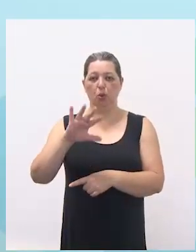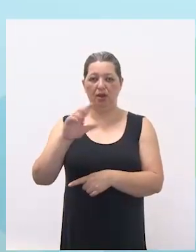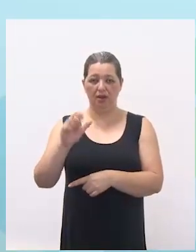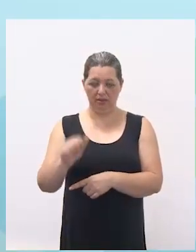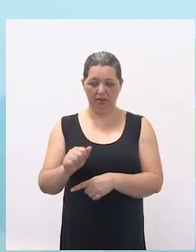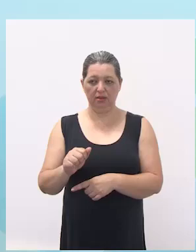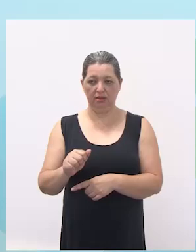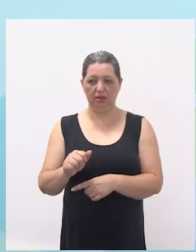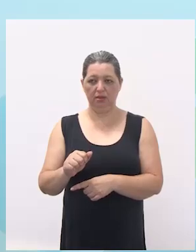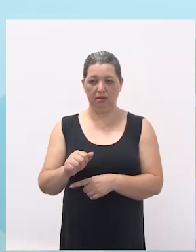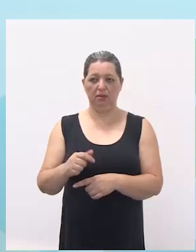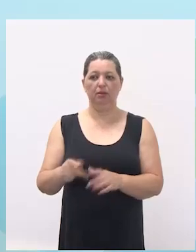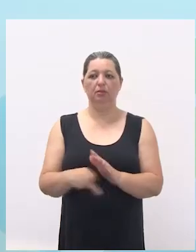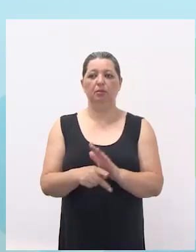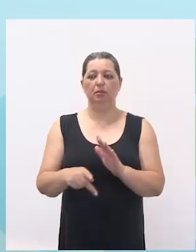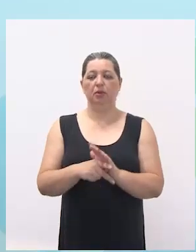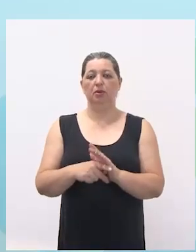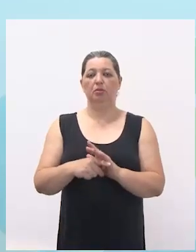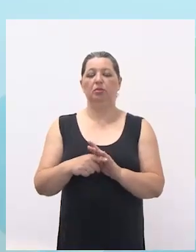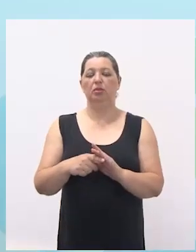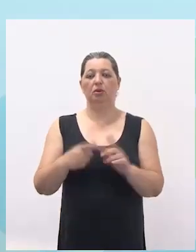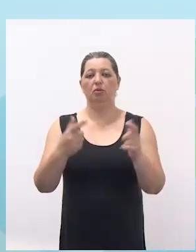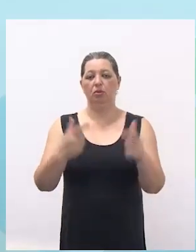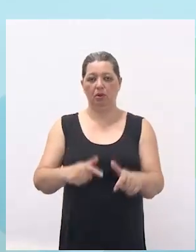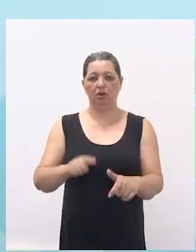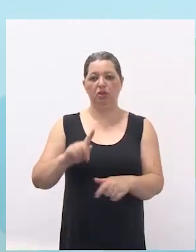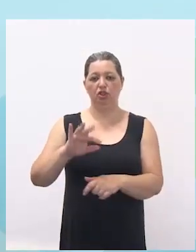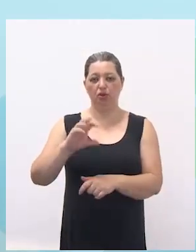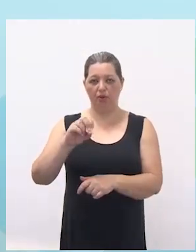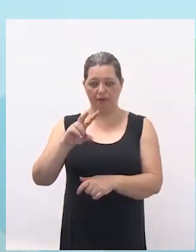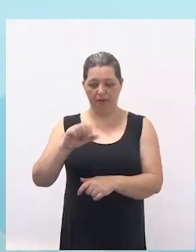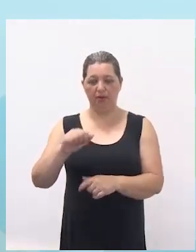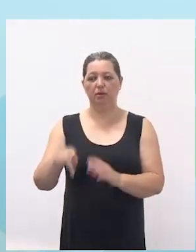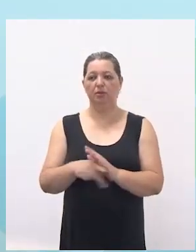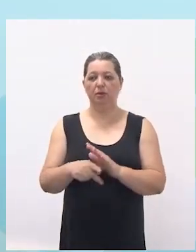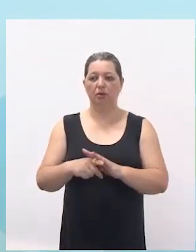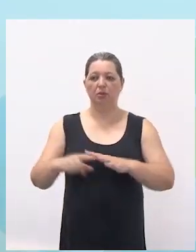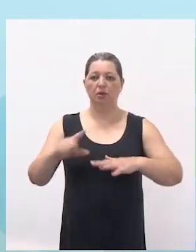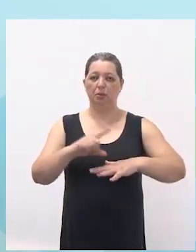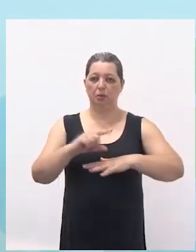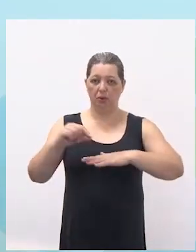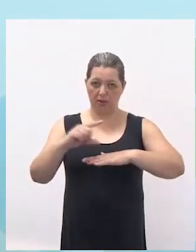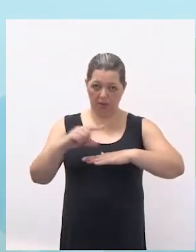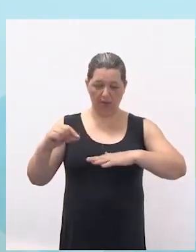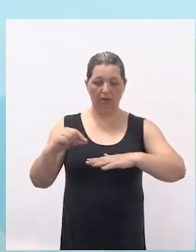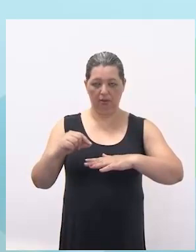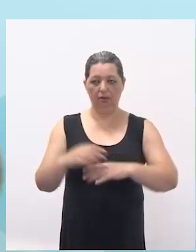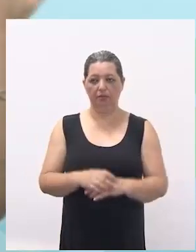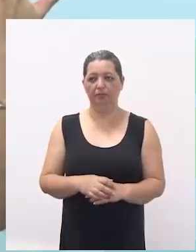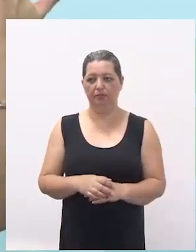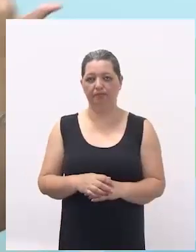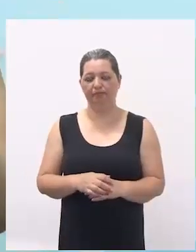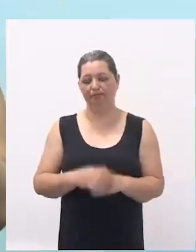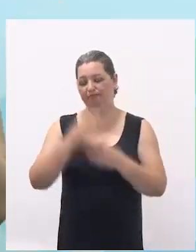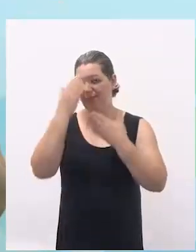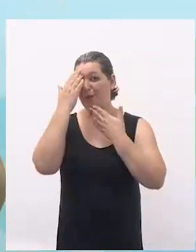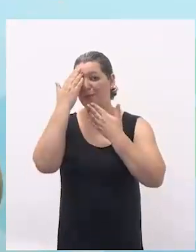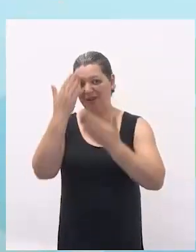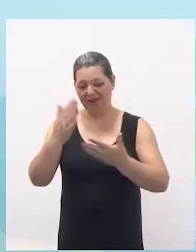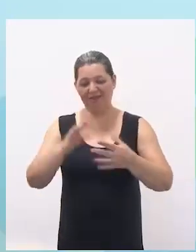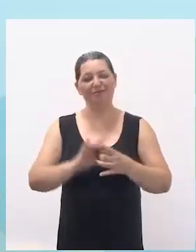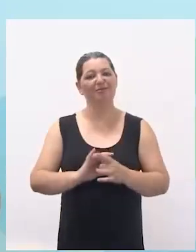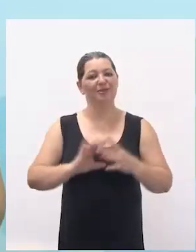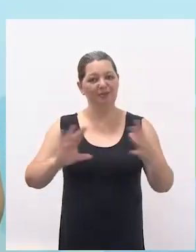onde o Giovanni é Proatec lá, a diretora Liliane Cremon. Muito obrigada por vocês cederem, né,